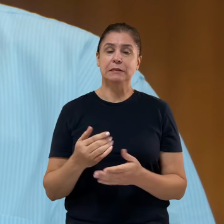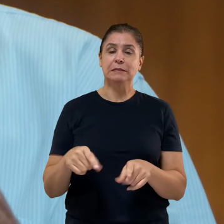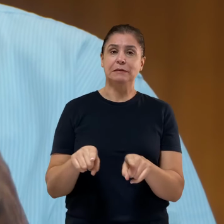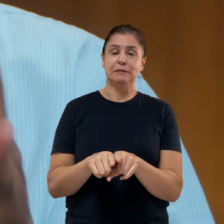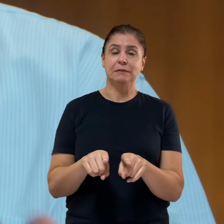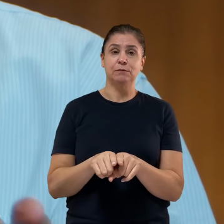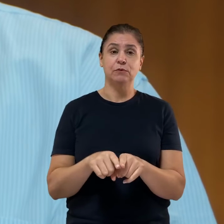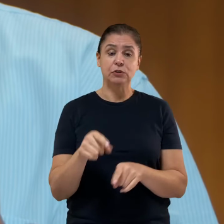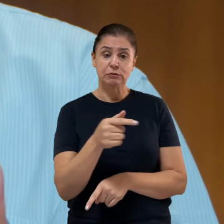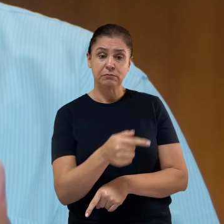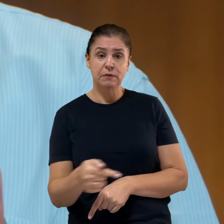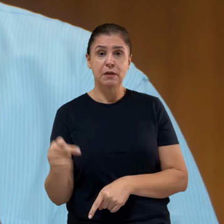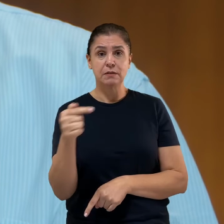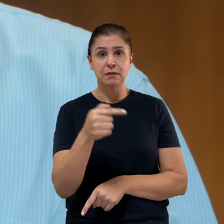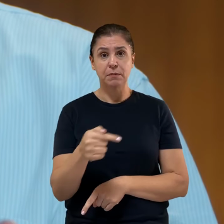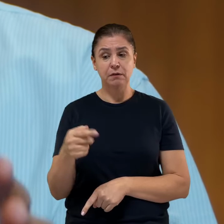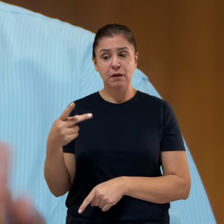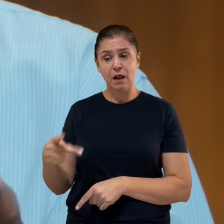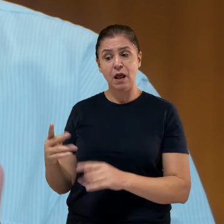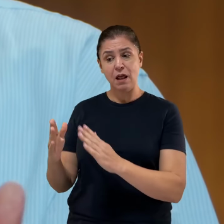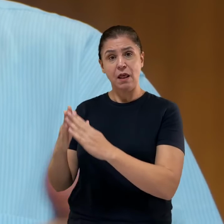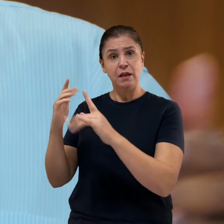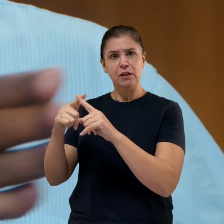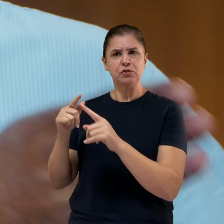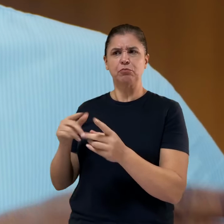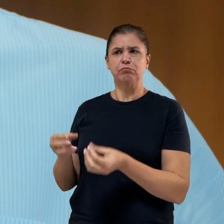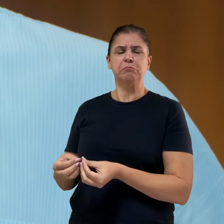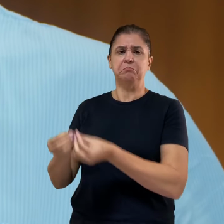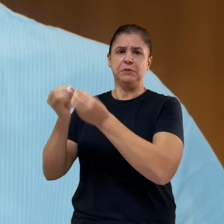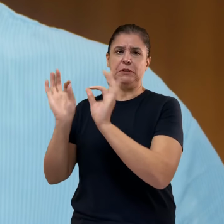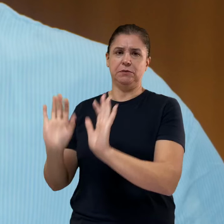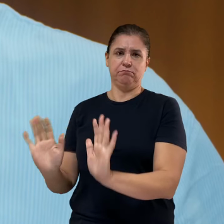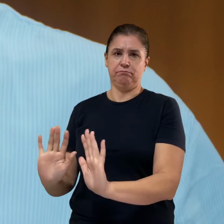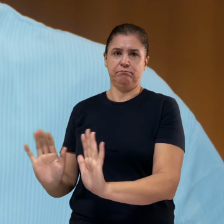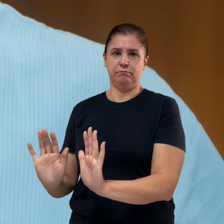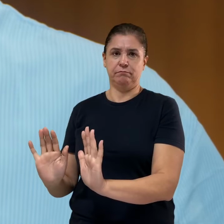Então, durante a semana, eu não celebro na matriz.